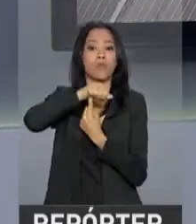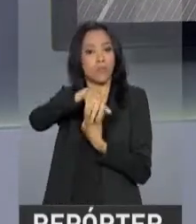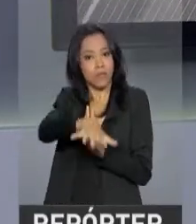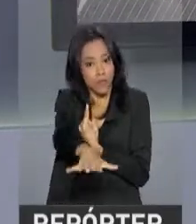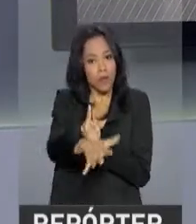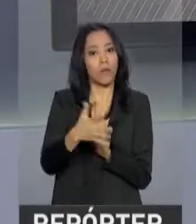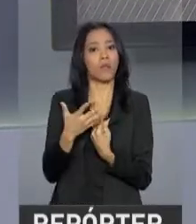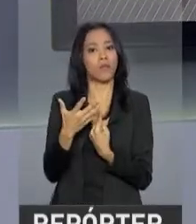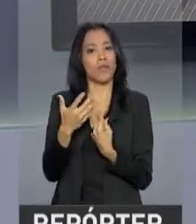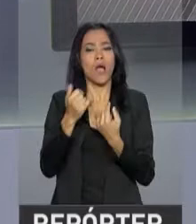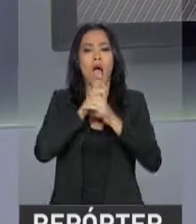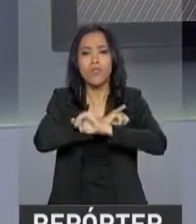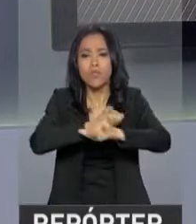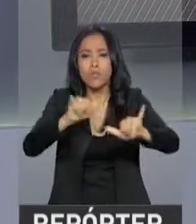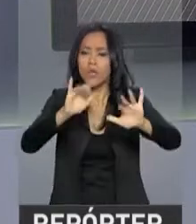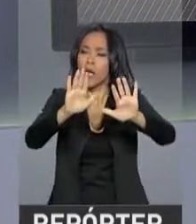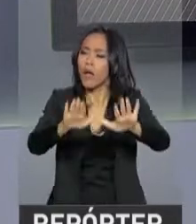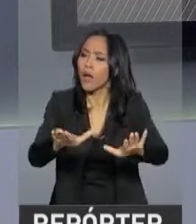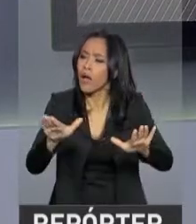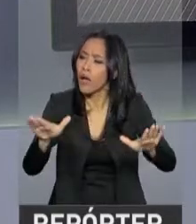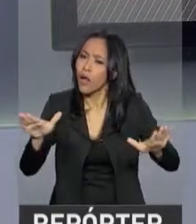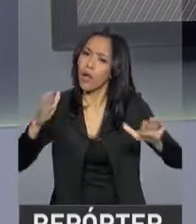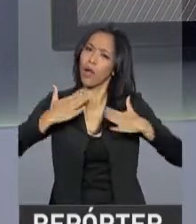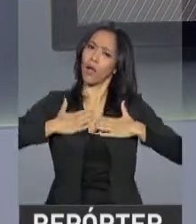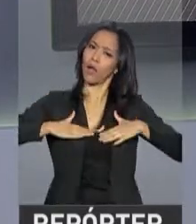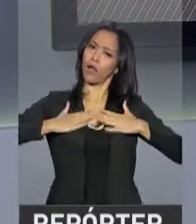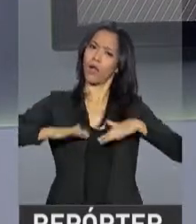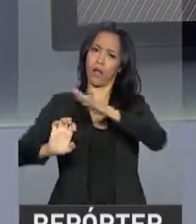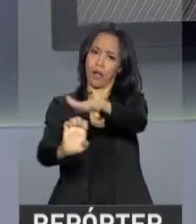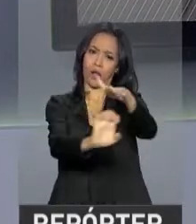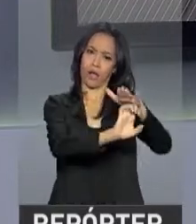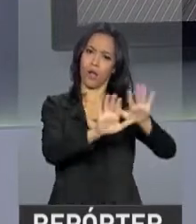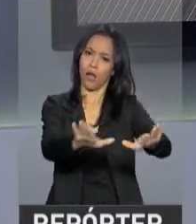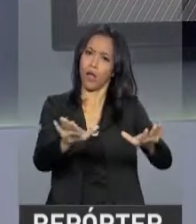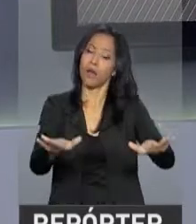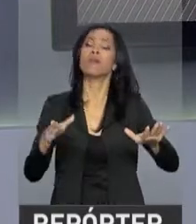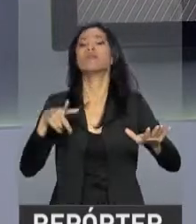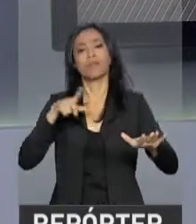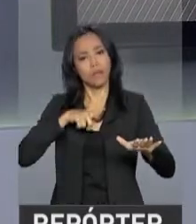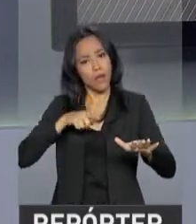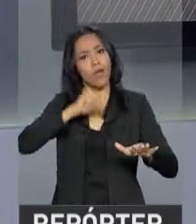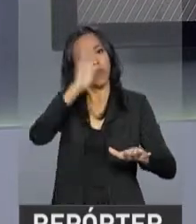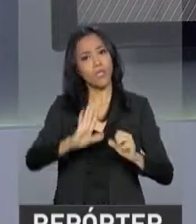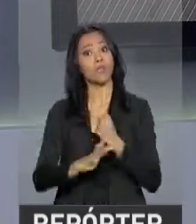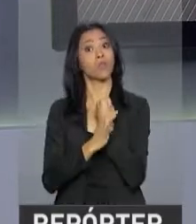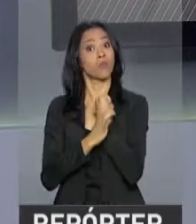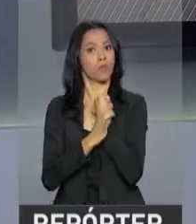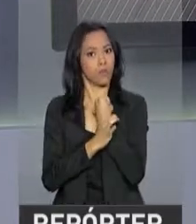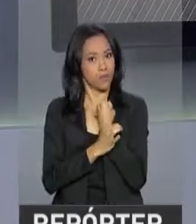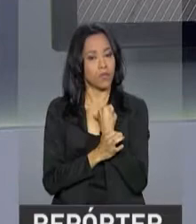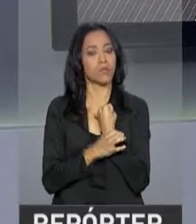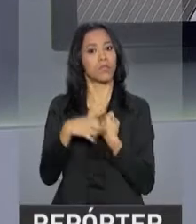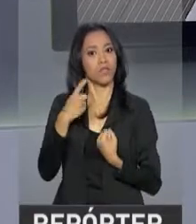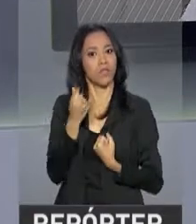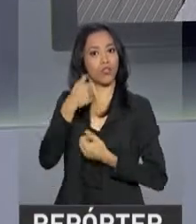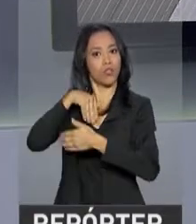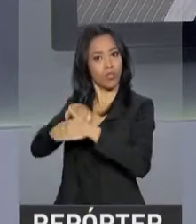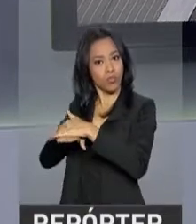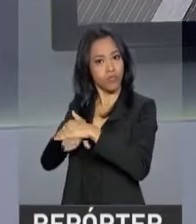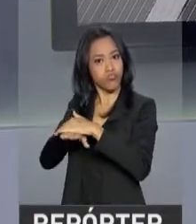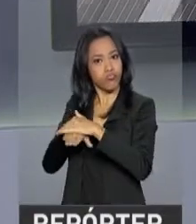goldfajn me tranquilizou os investidores ele disse que o país tem fundamentos sólidos como as reservas internacionais de